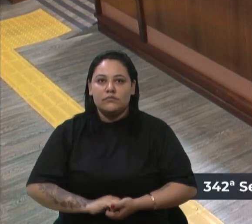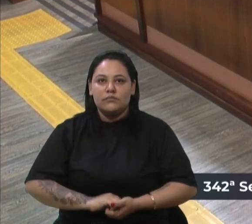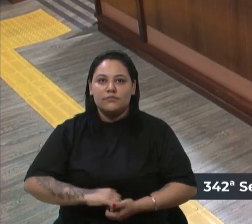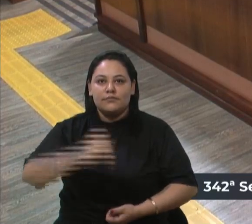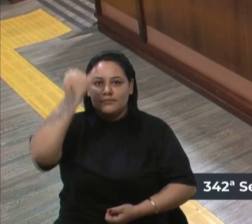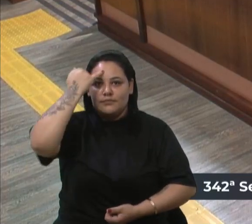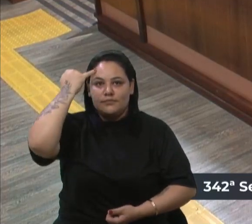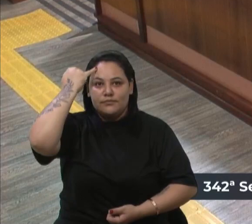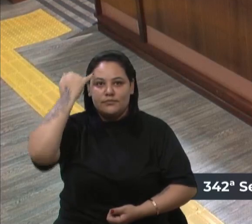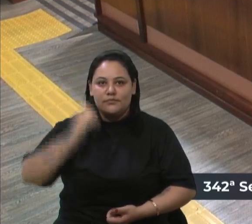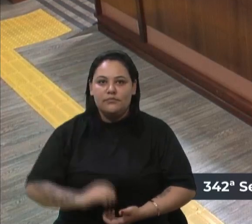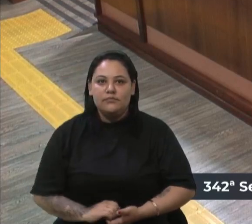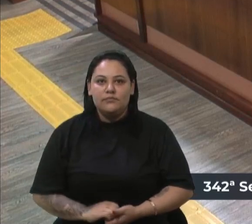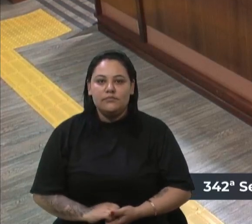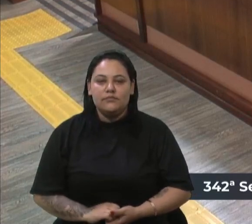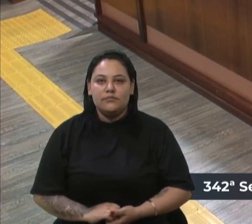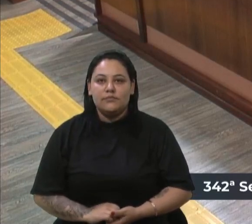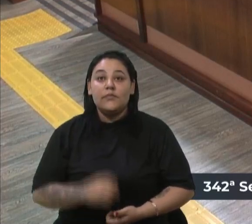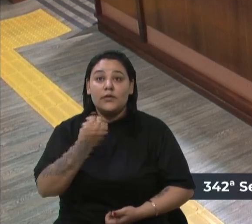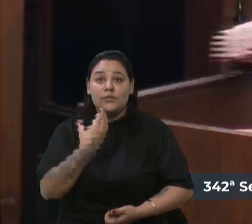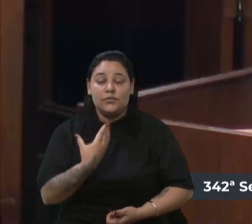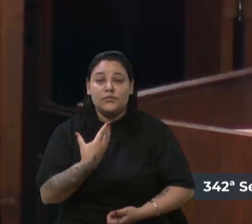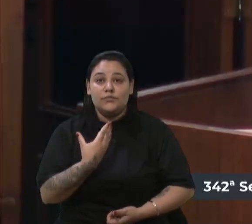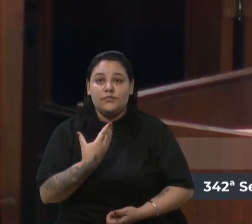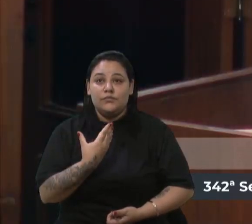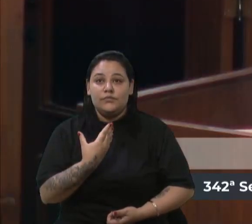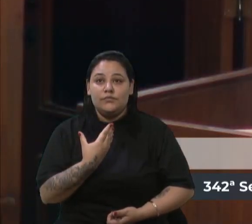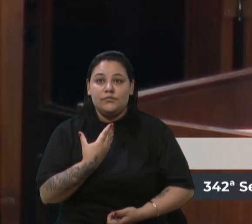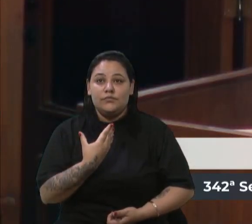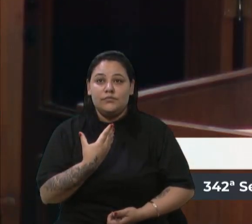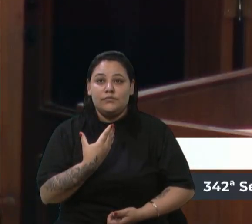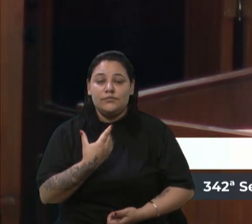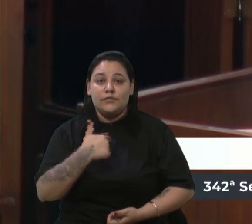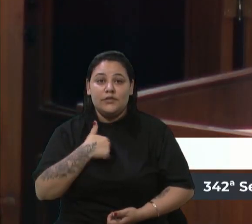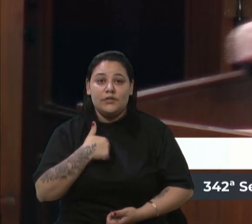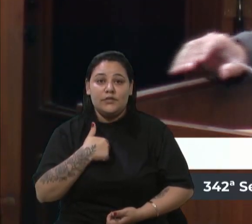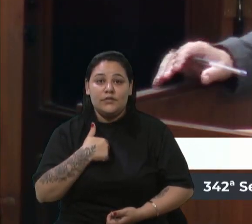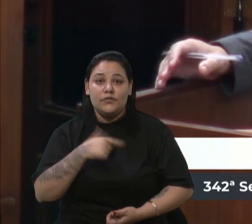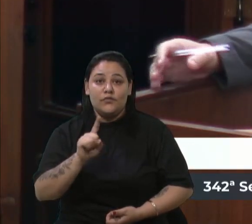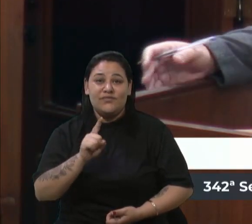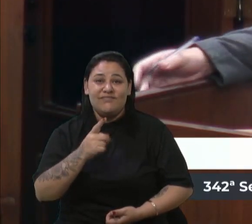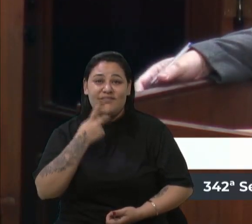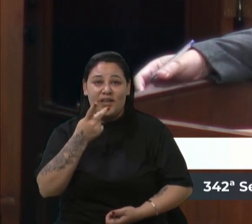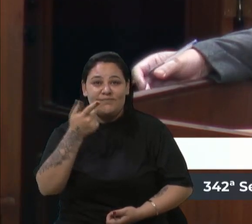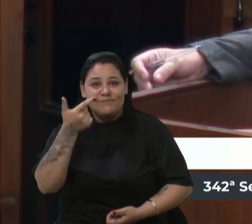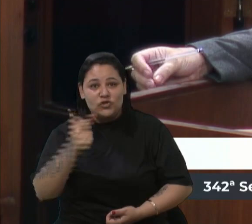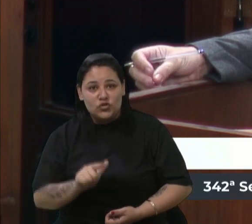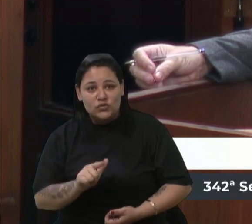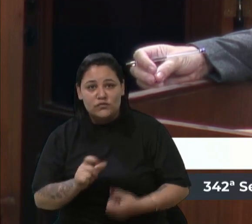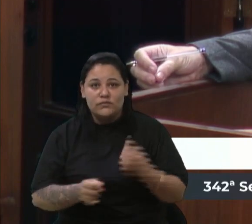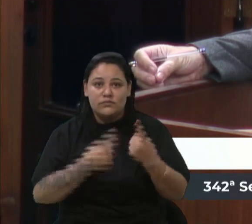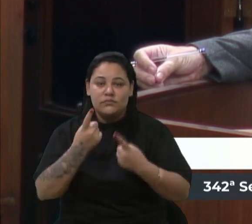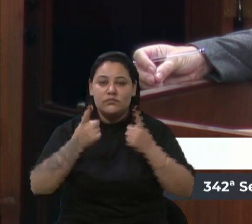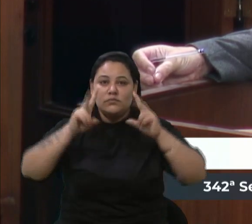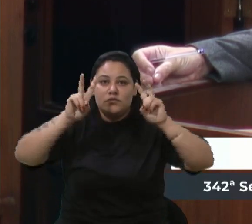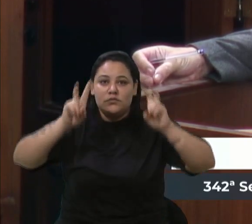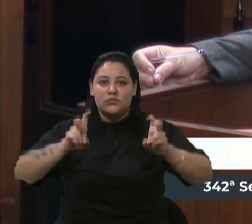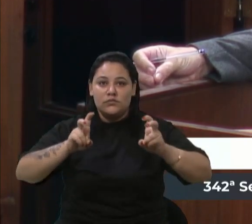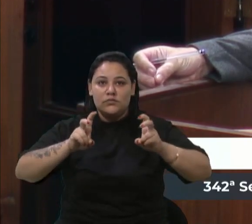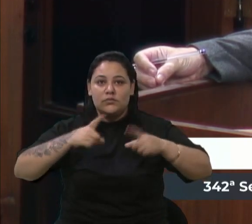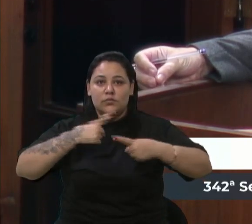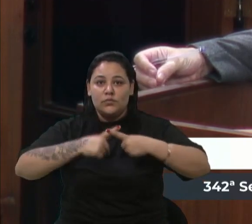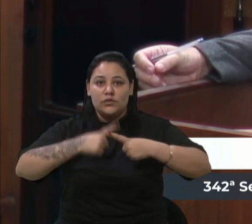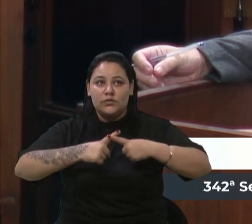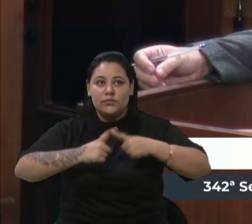D'Ambrosio. Bom, eu vou repetir alguns assuntos aqui, porque eles se